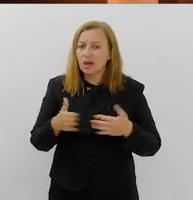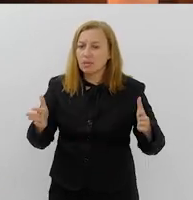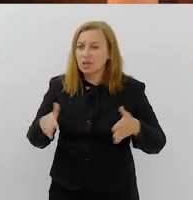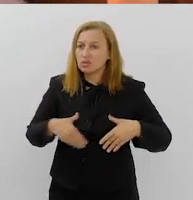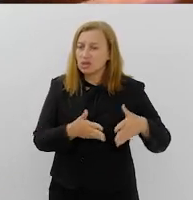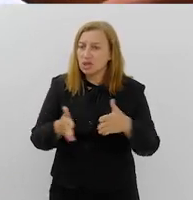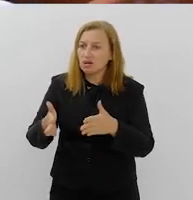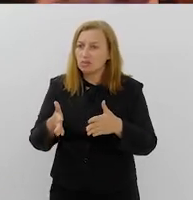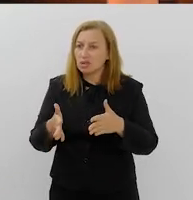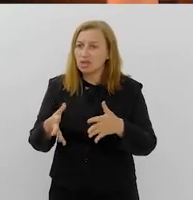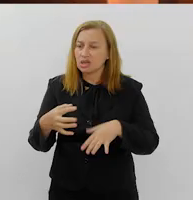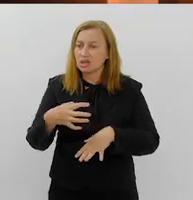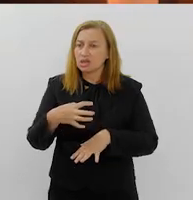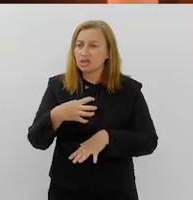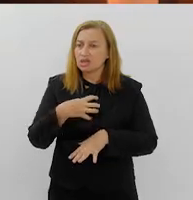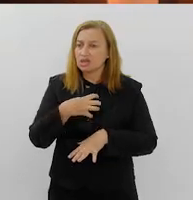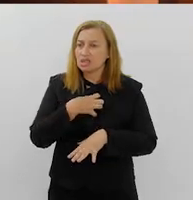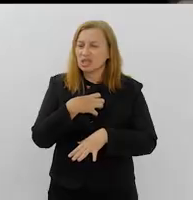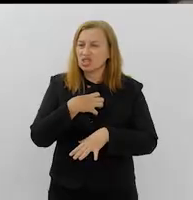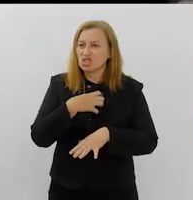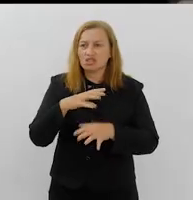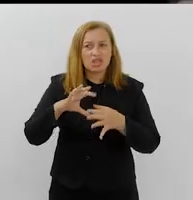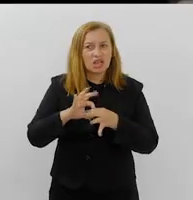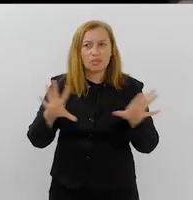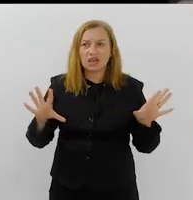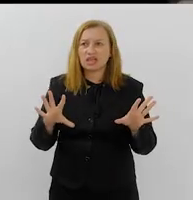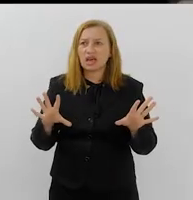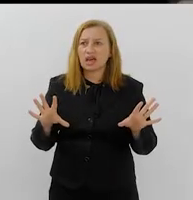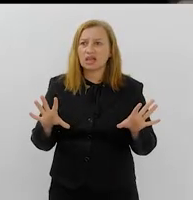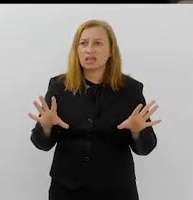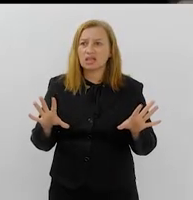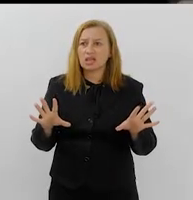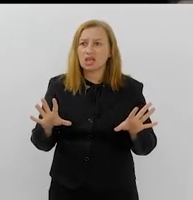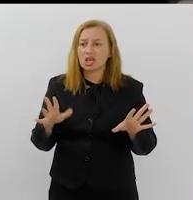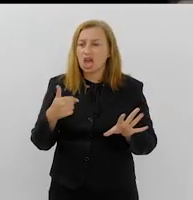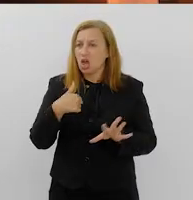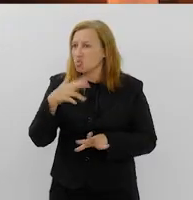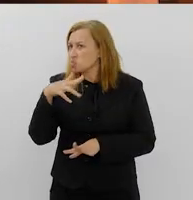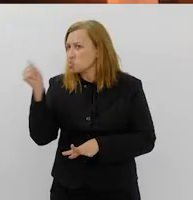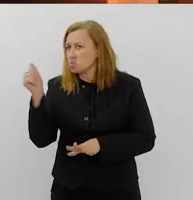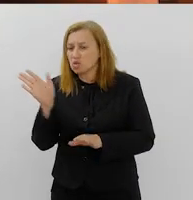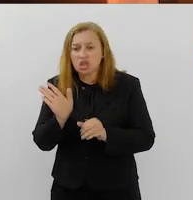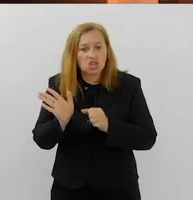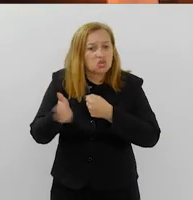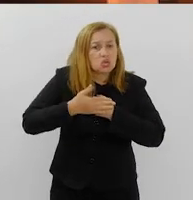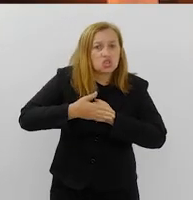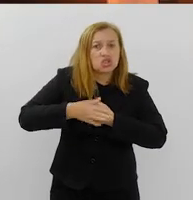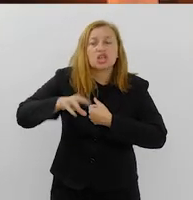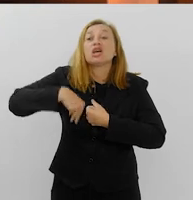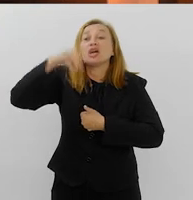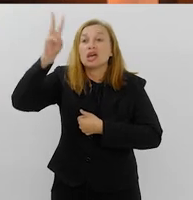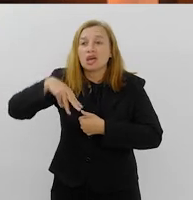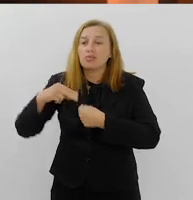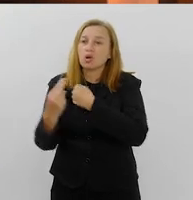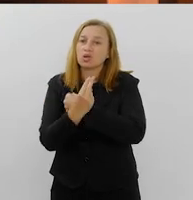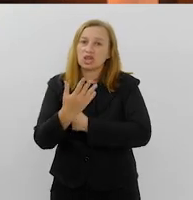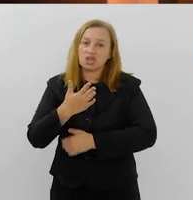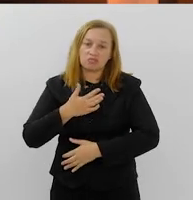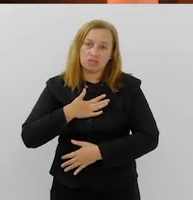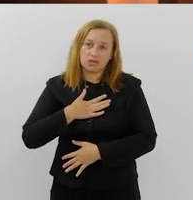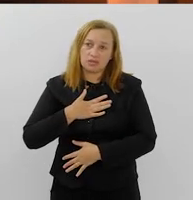abrisse os caminhos para eles no sentido de que deu, ele me libertasse. Deu sorte dele não ser evangélico, né? Mas eu nunca escondi quem me